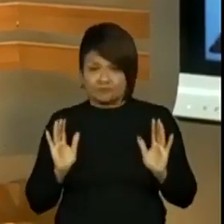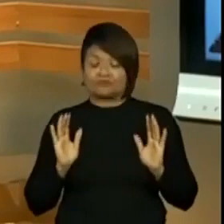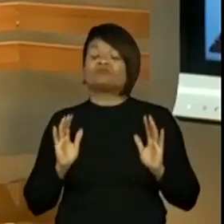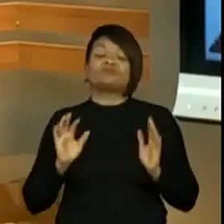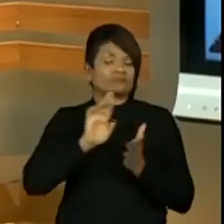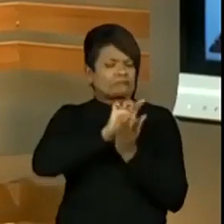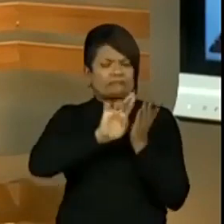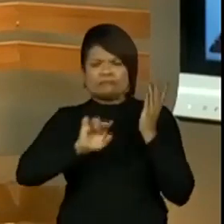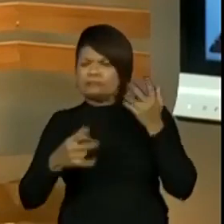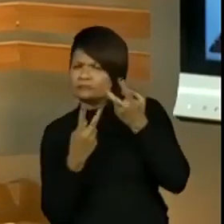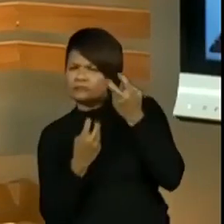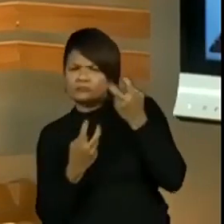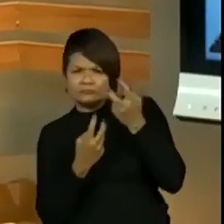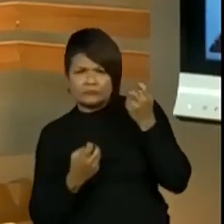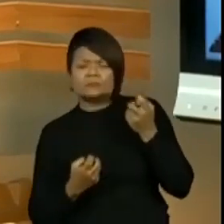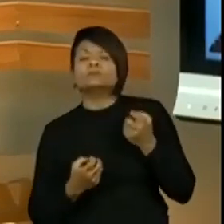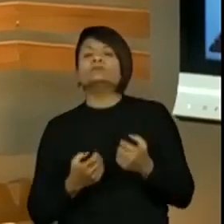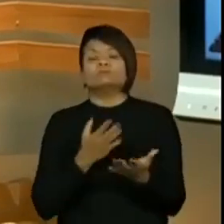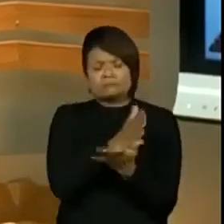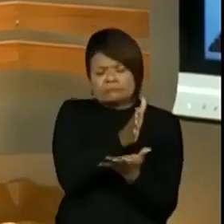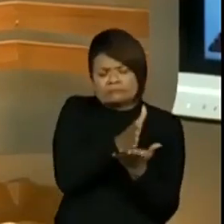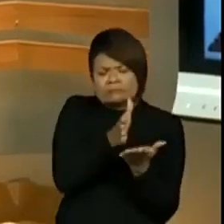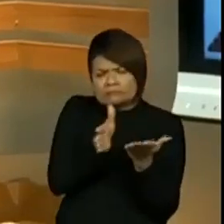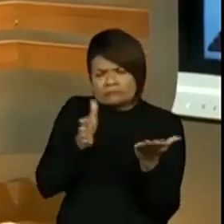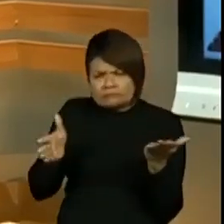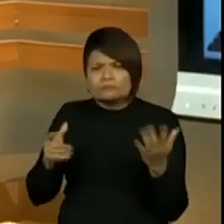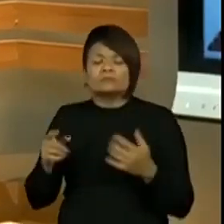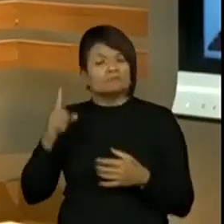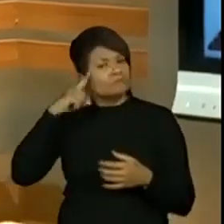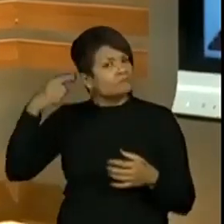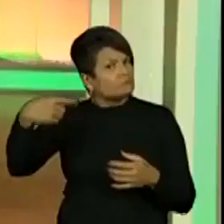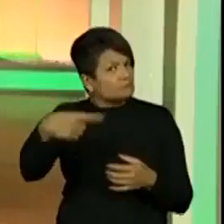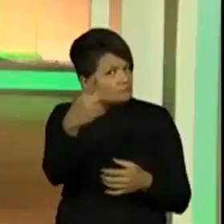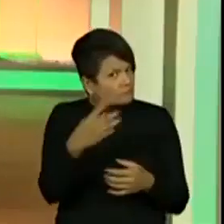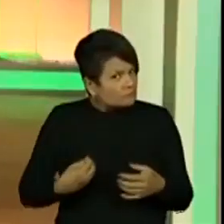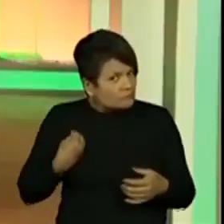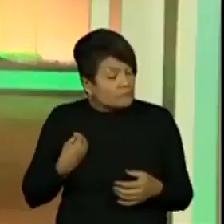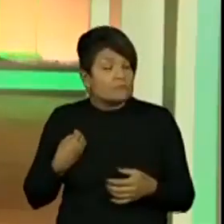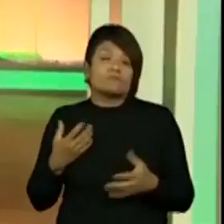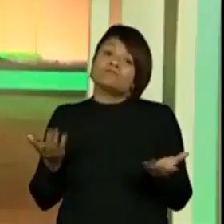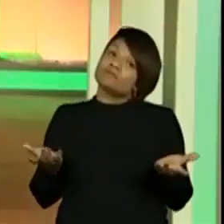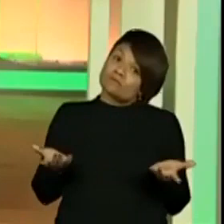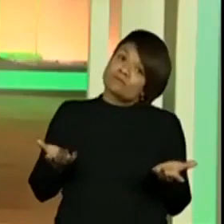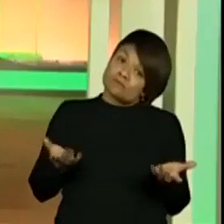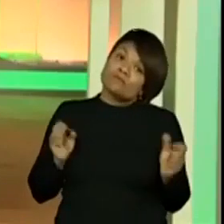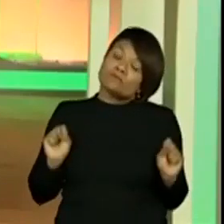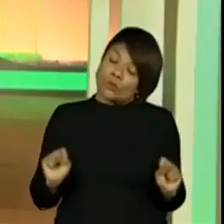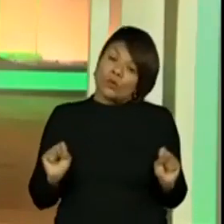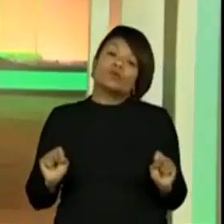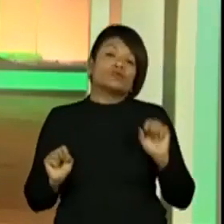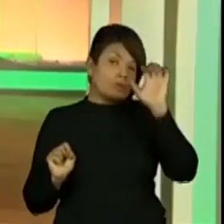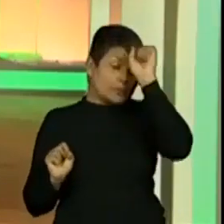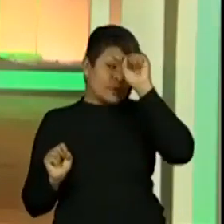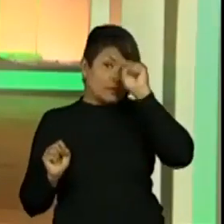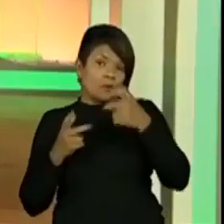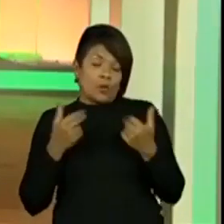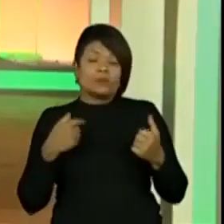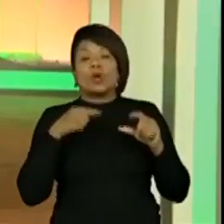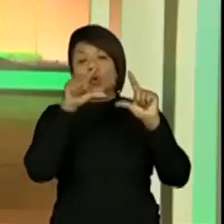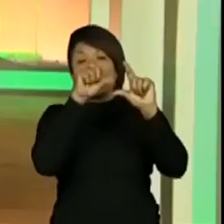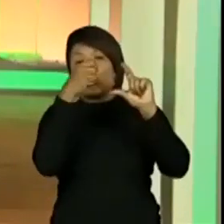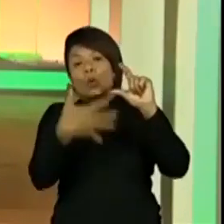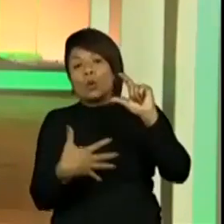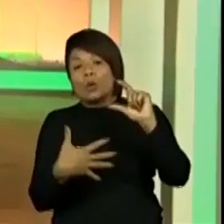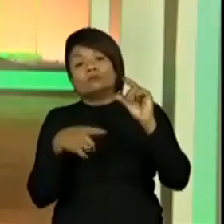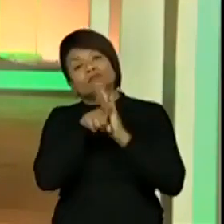mas dezenas de aplicativos para a sua vida cotidiana. Seja ela para aprender mais coisas, o Google, eu vou lá e preciso usar